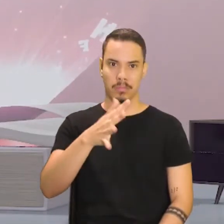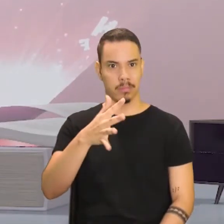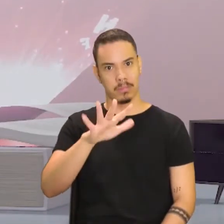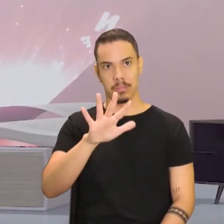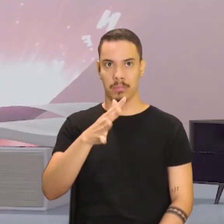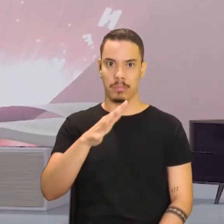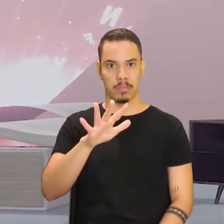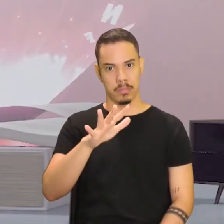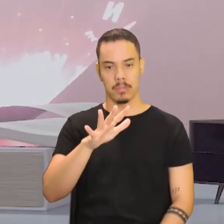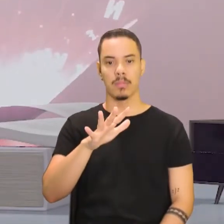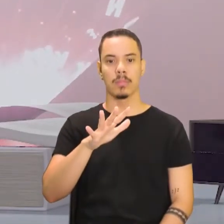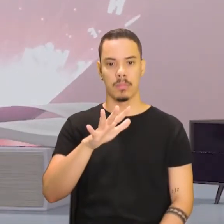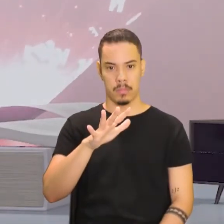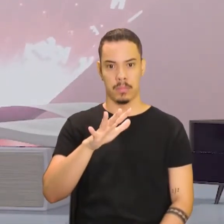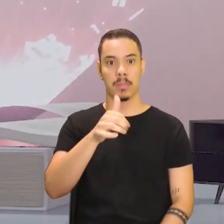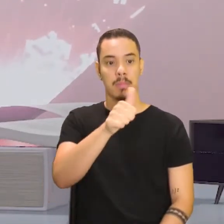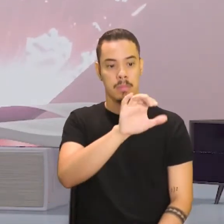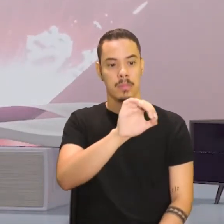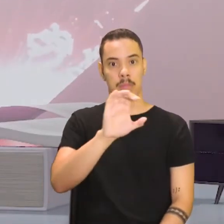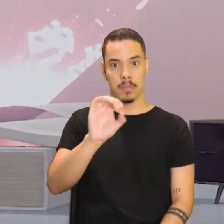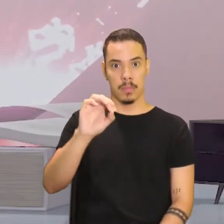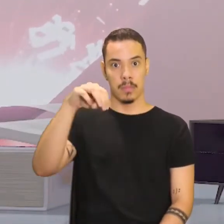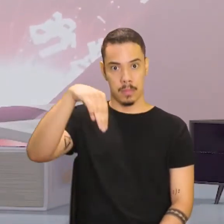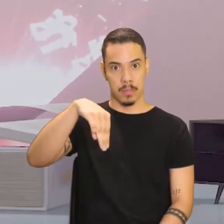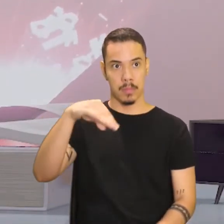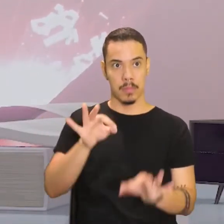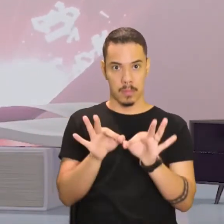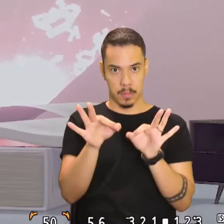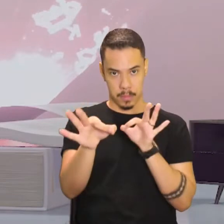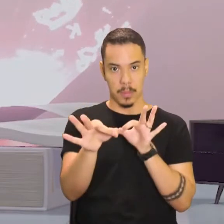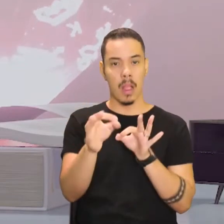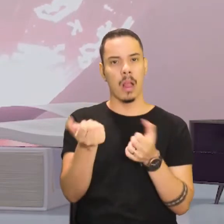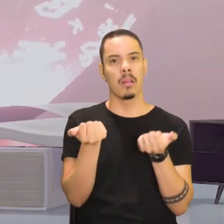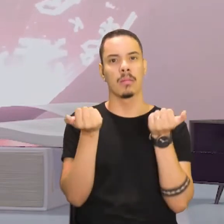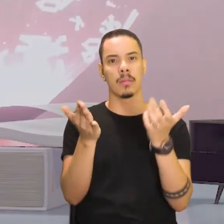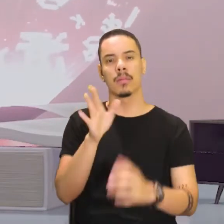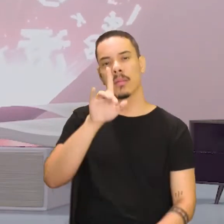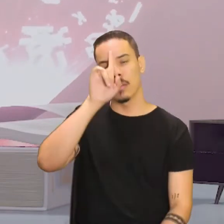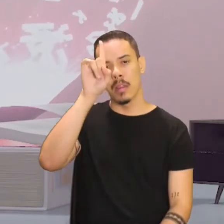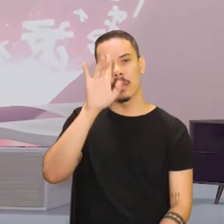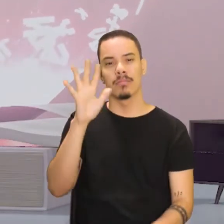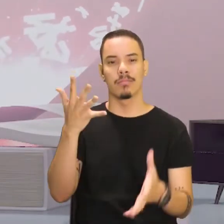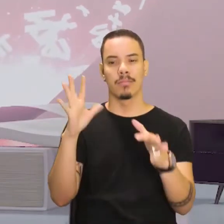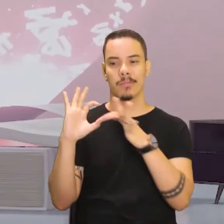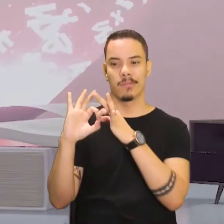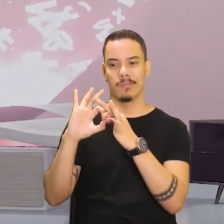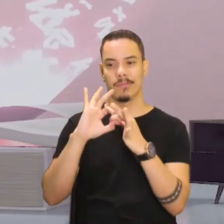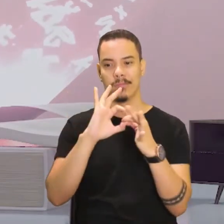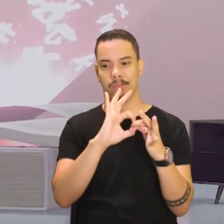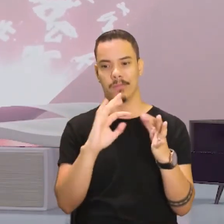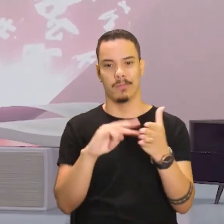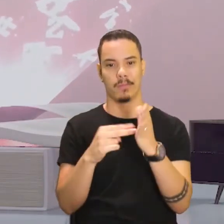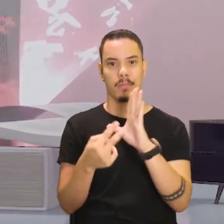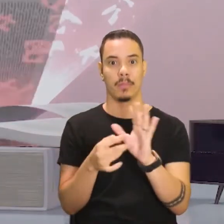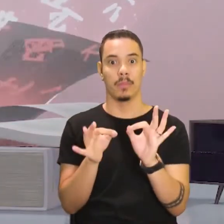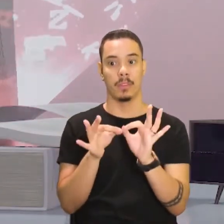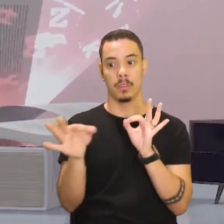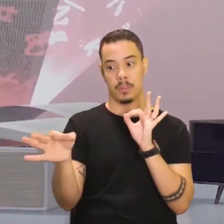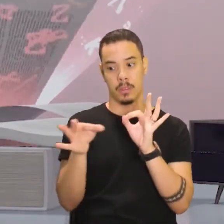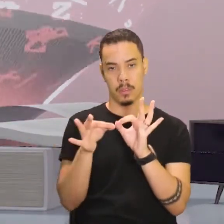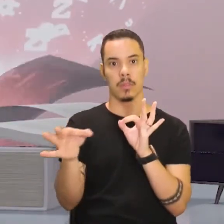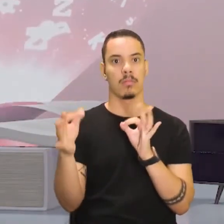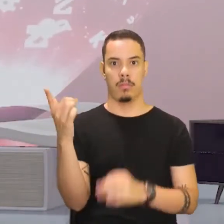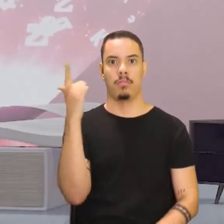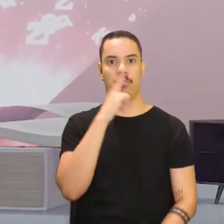aproximadamente a 100 metros. Então, da ideia aqui, pelo contexto, é de distância. For distância,